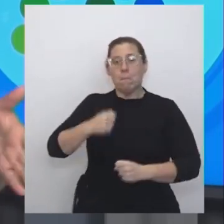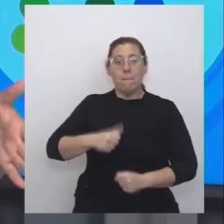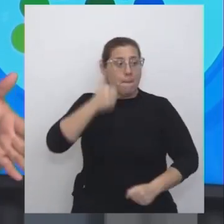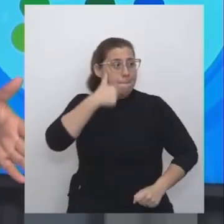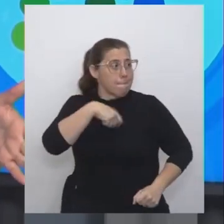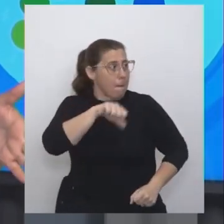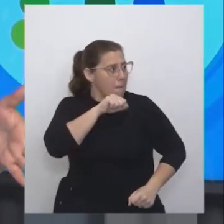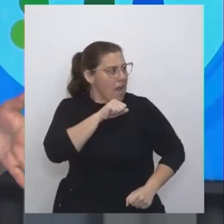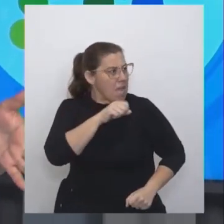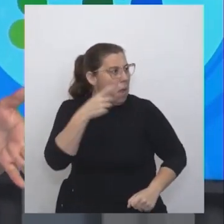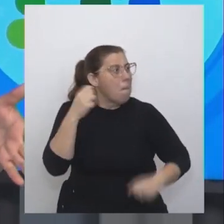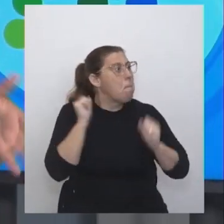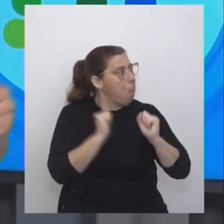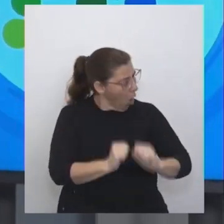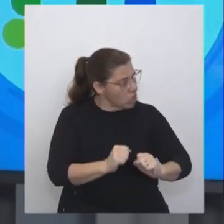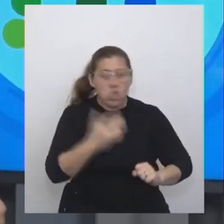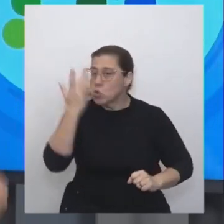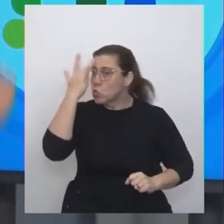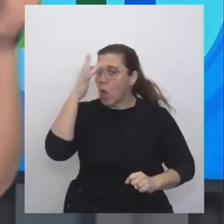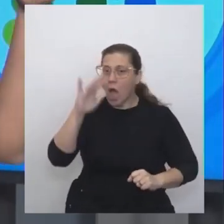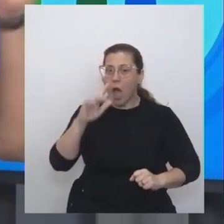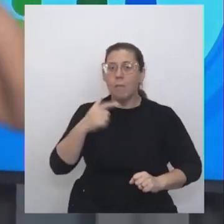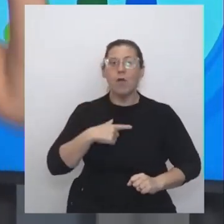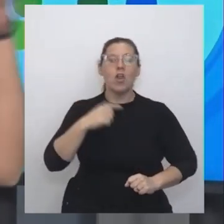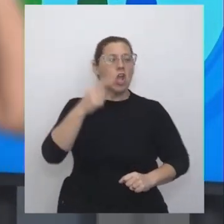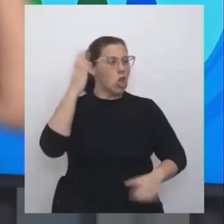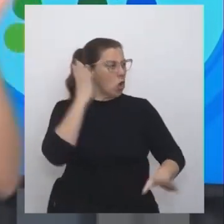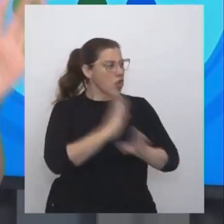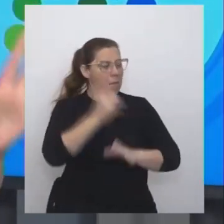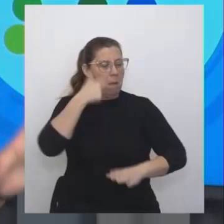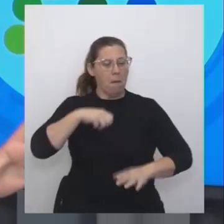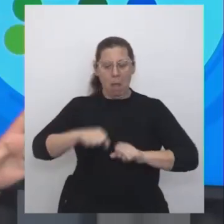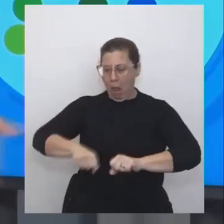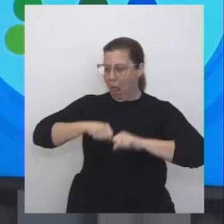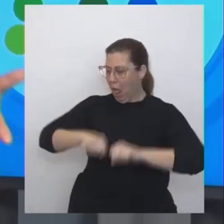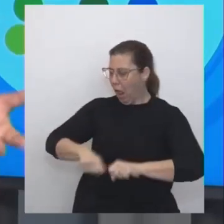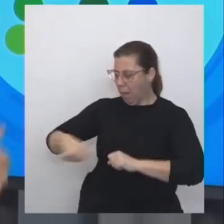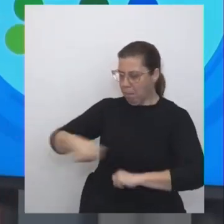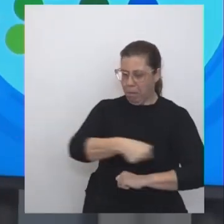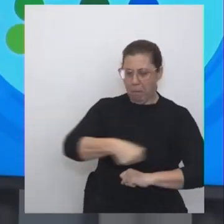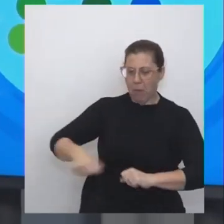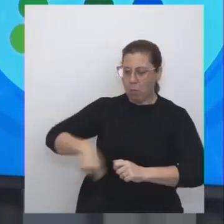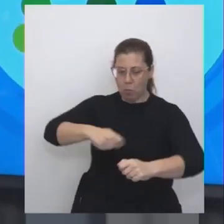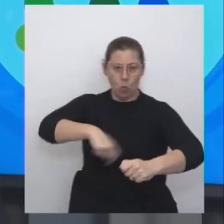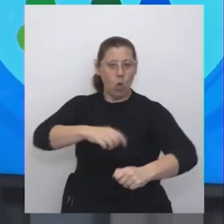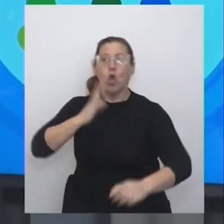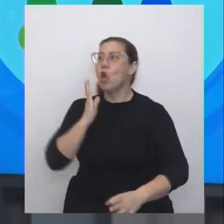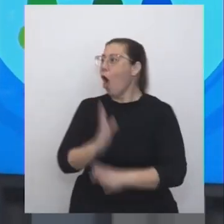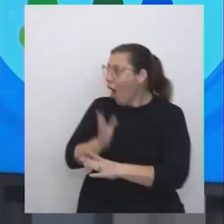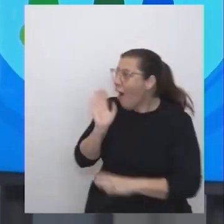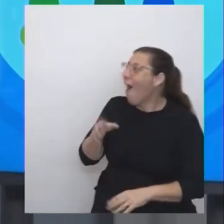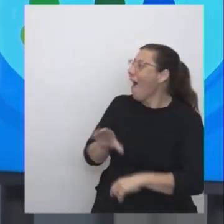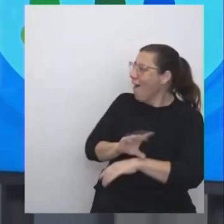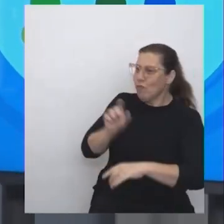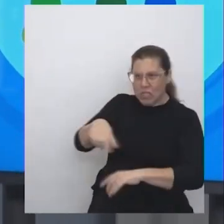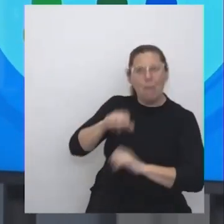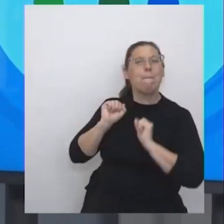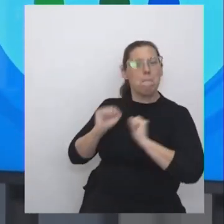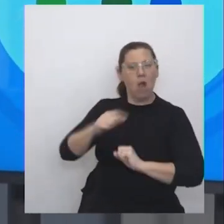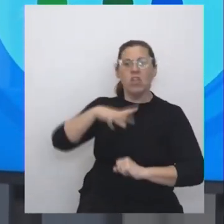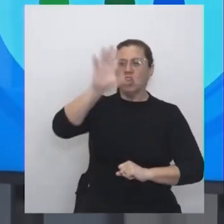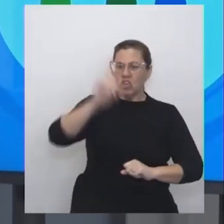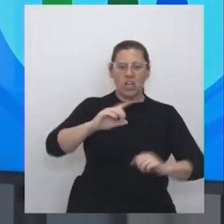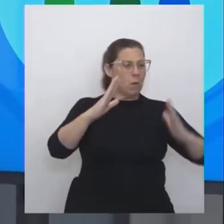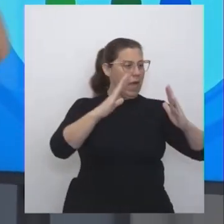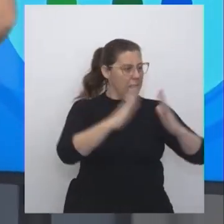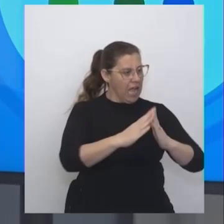Mamãe tinha poder e não sabia. Entrei, encontrei ela lavando, secando, cozinhando e disse, mamãe, eu descobri o que é Constituição. Que você tem poder, que temos direito a uma